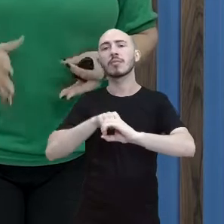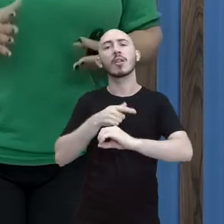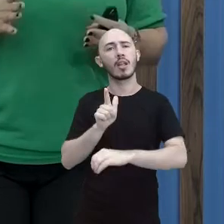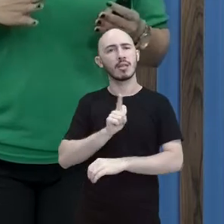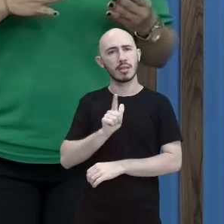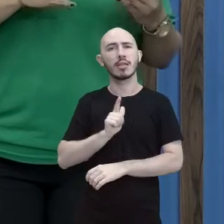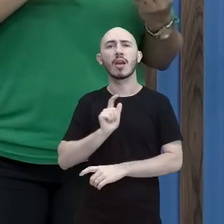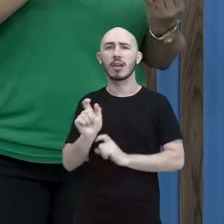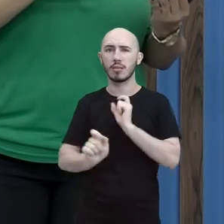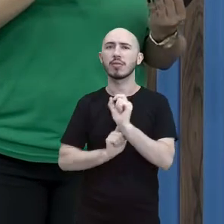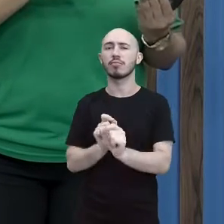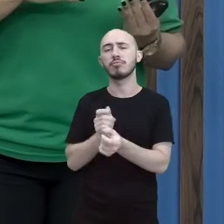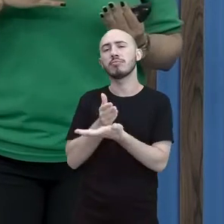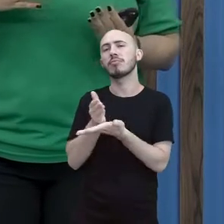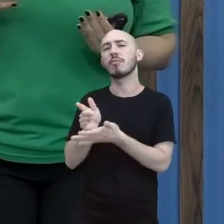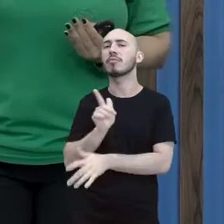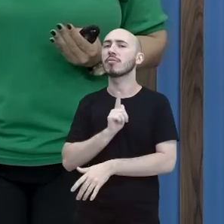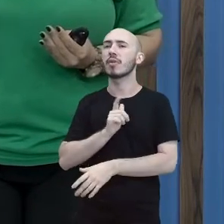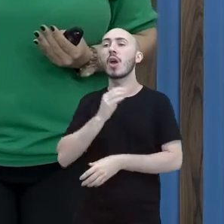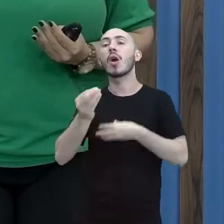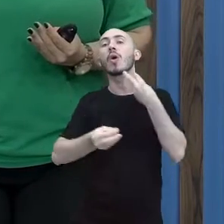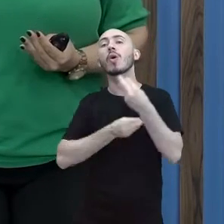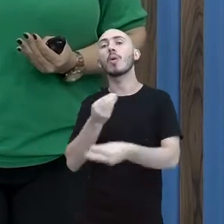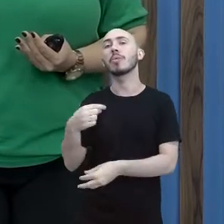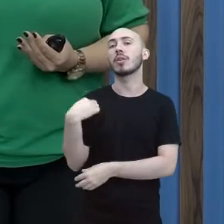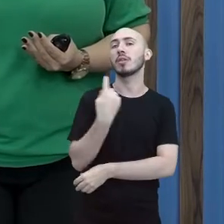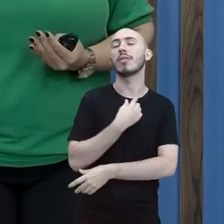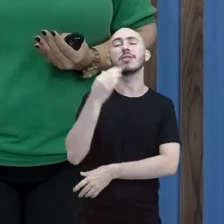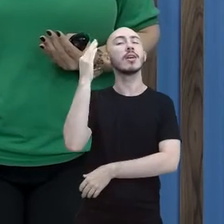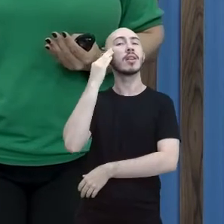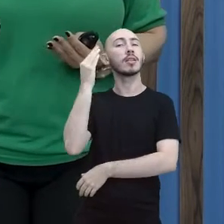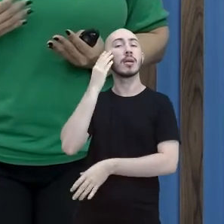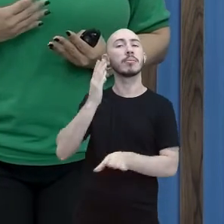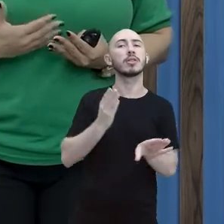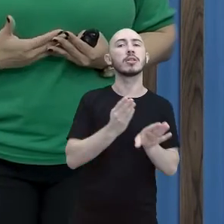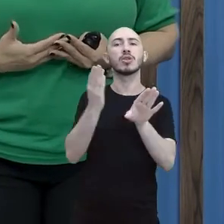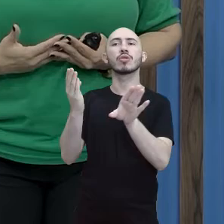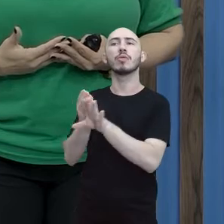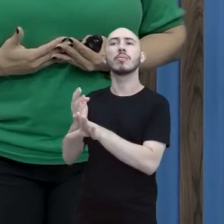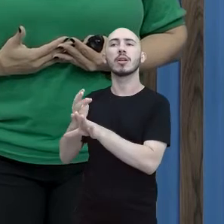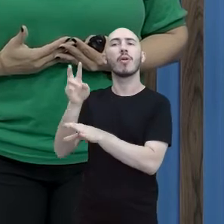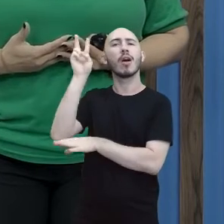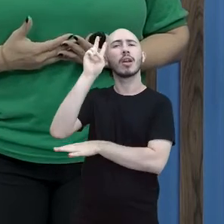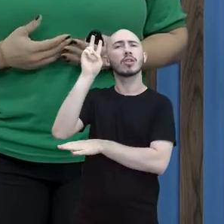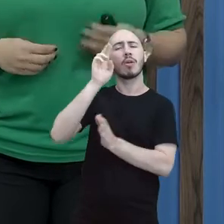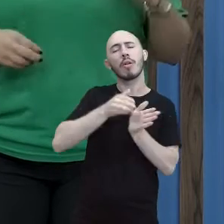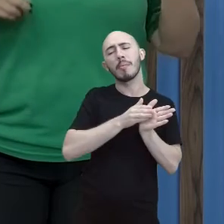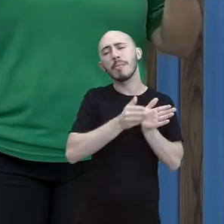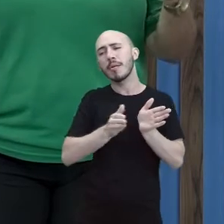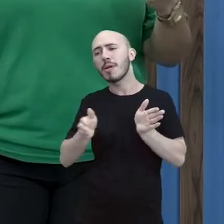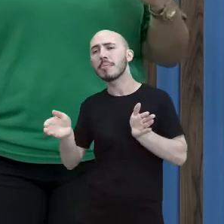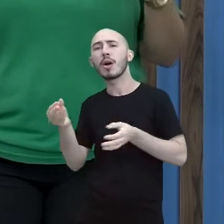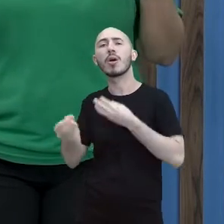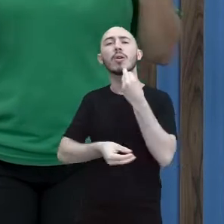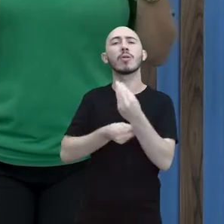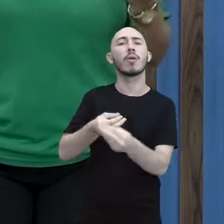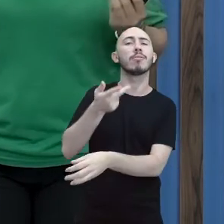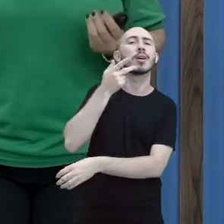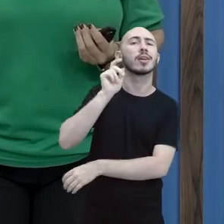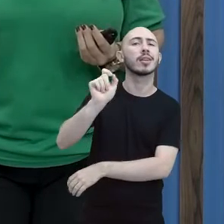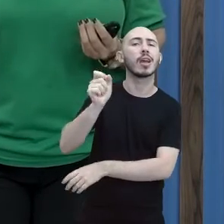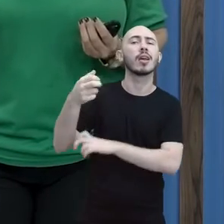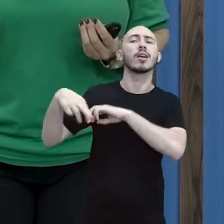né? E como é que a gente construiu essa história toda dos modelos atômicos, né? Quem foram